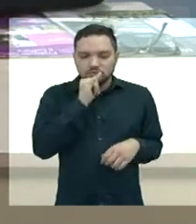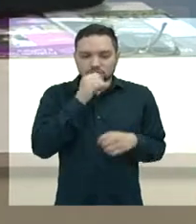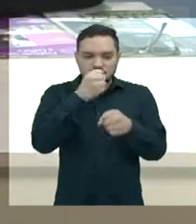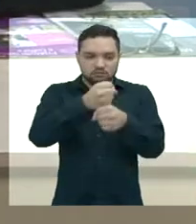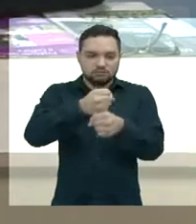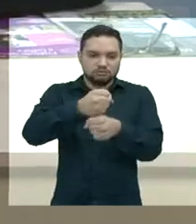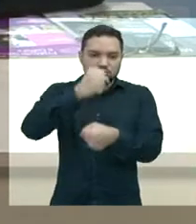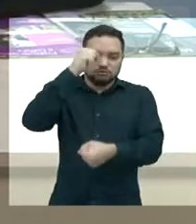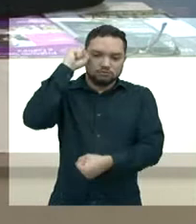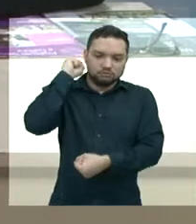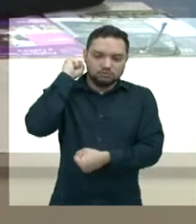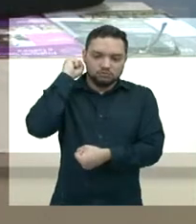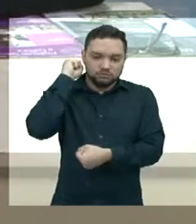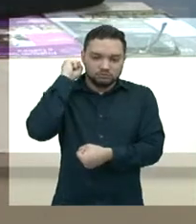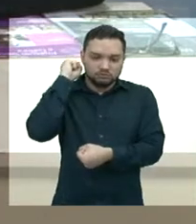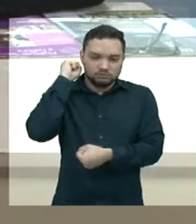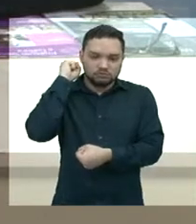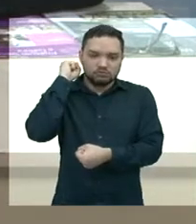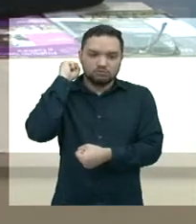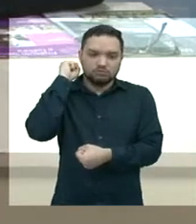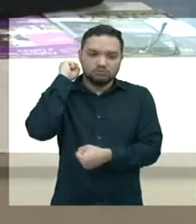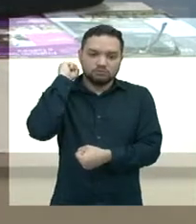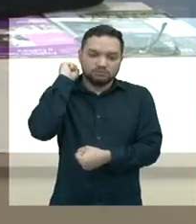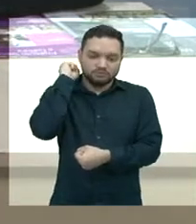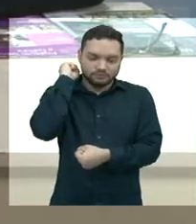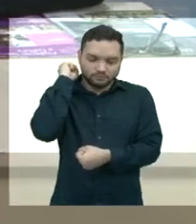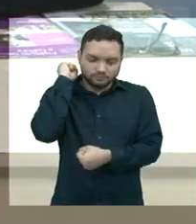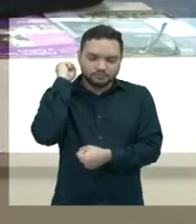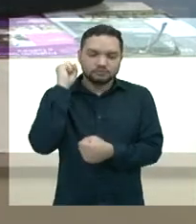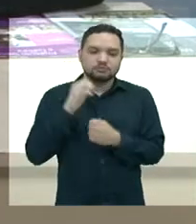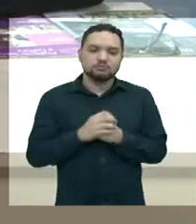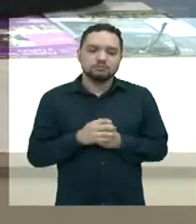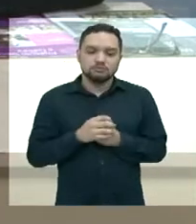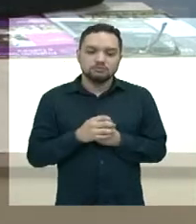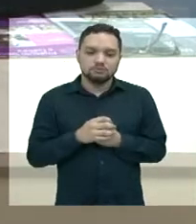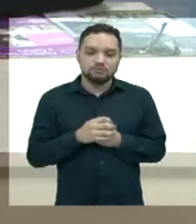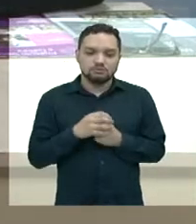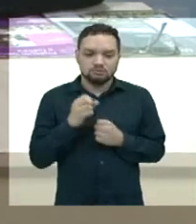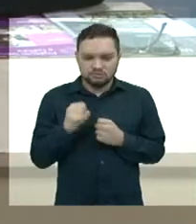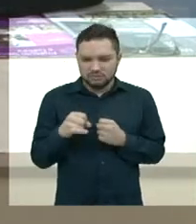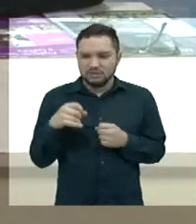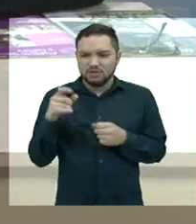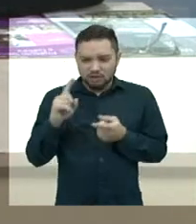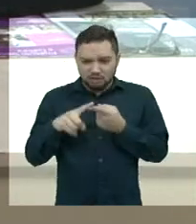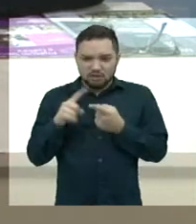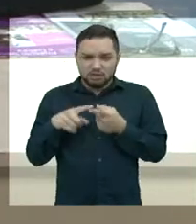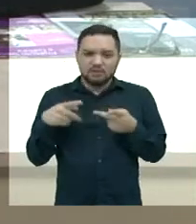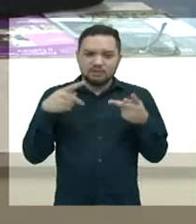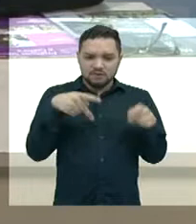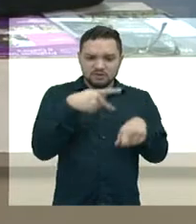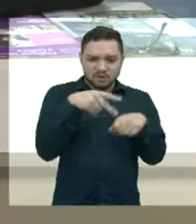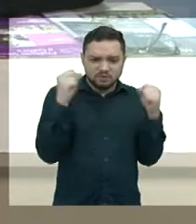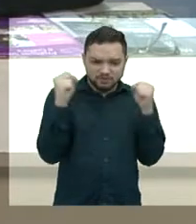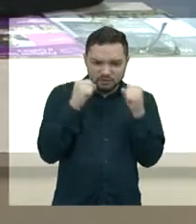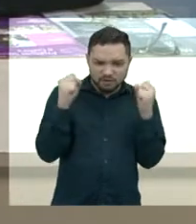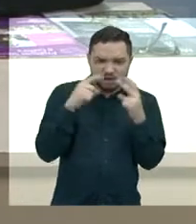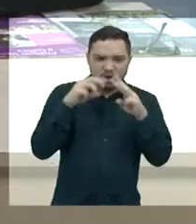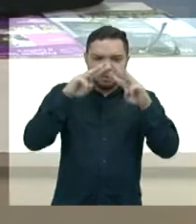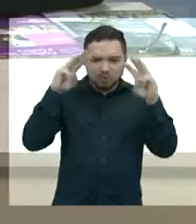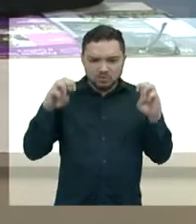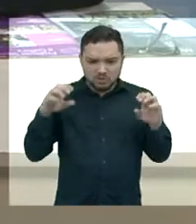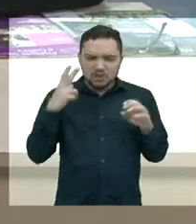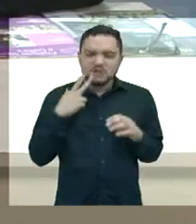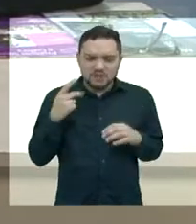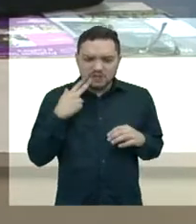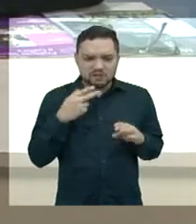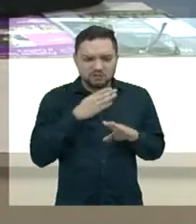estátua ornamentada da Índia Iracema, vai ao Mercado Central, vai à Praça do Ferreira, vai ao Museu do Ceará, e